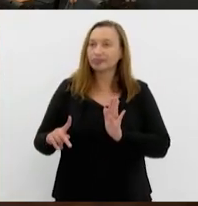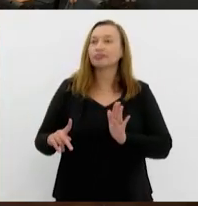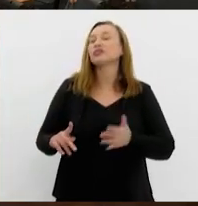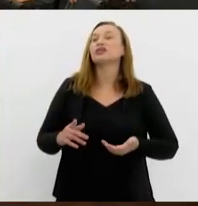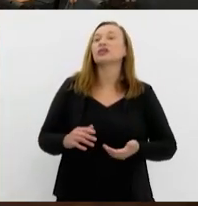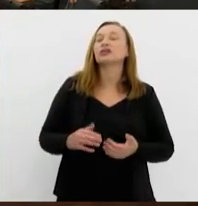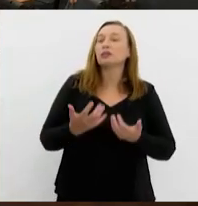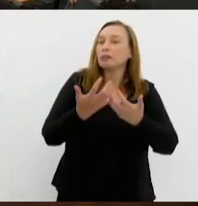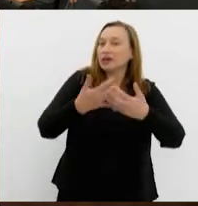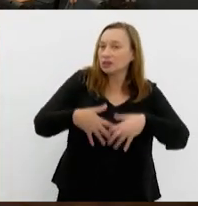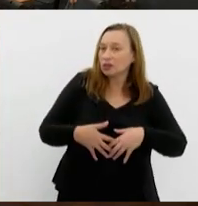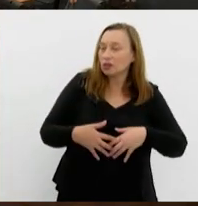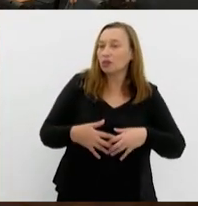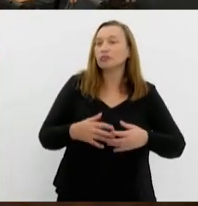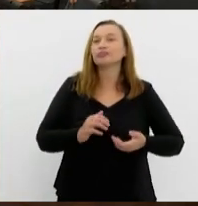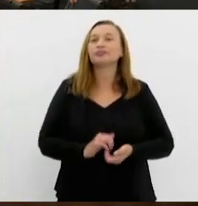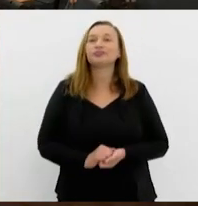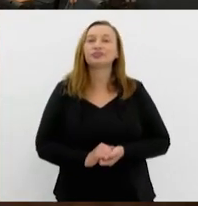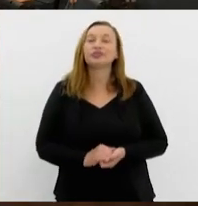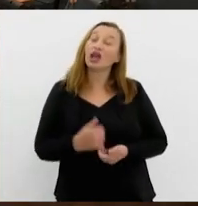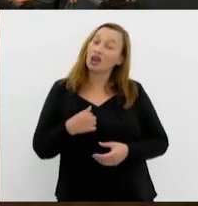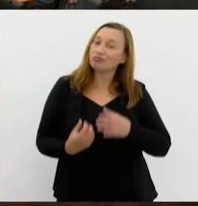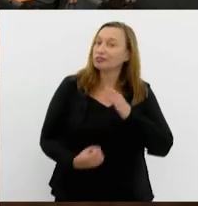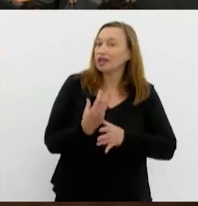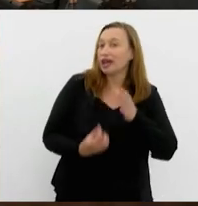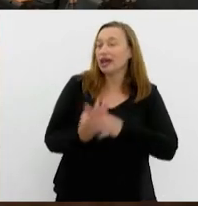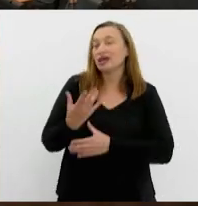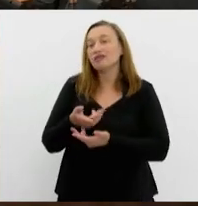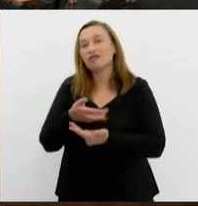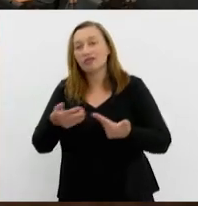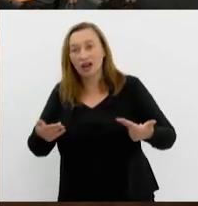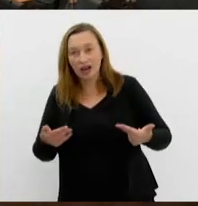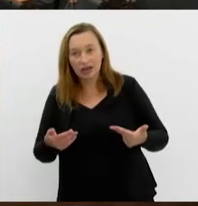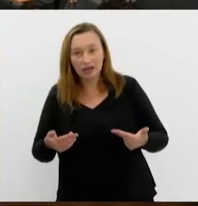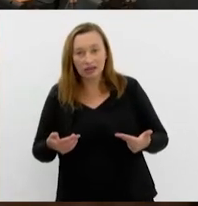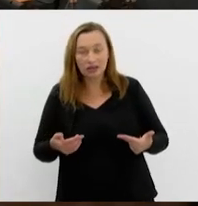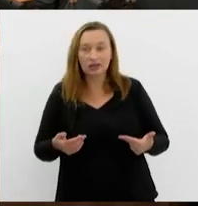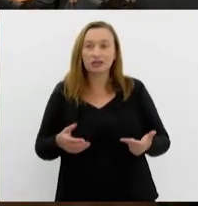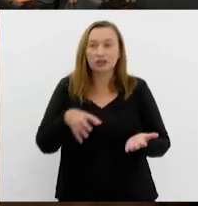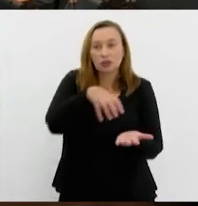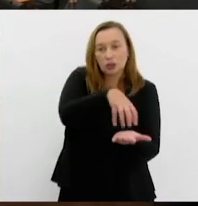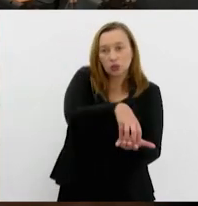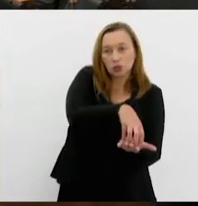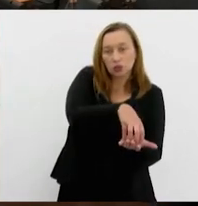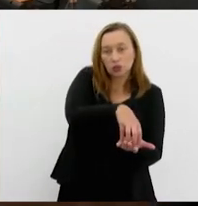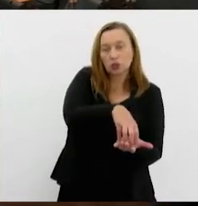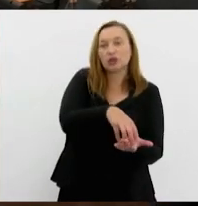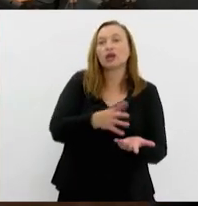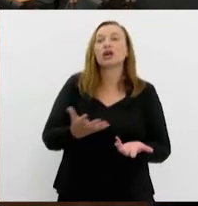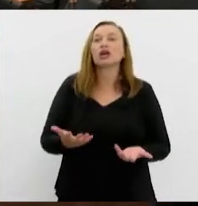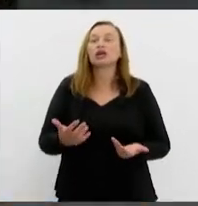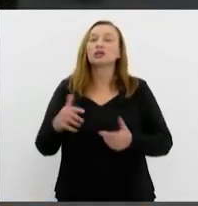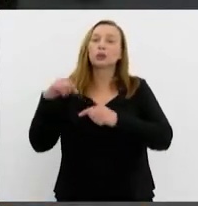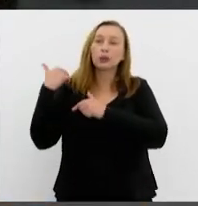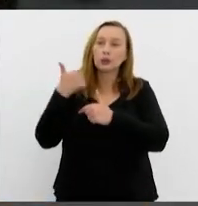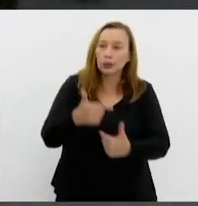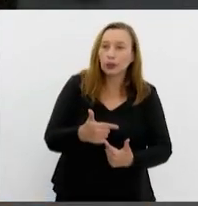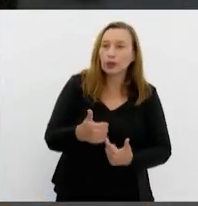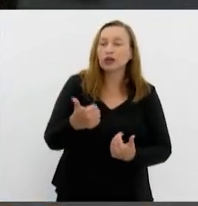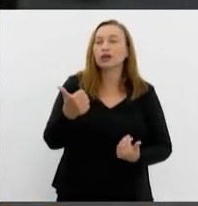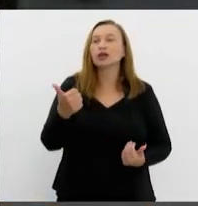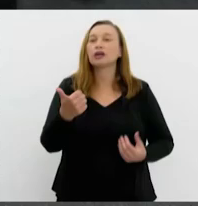unidades de conservação. Eu criei várias unidades de conservação em Petrópolis. E